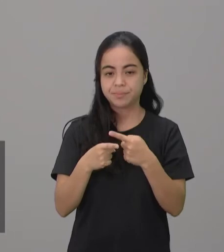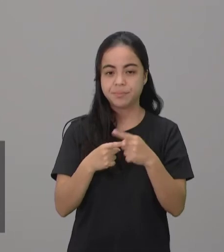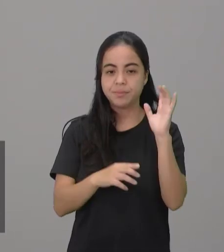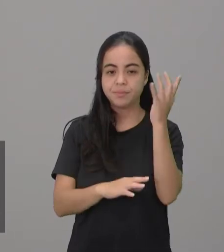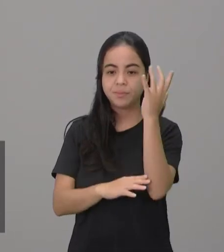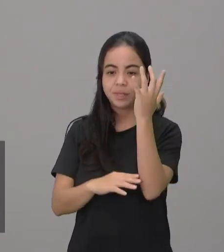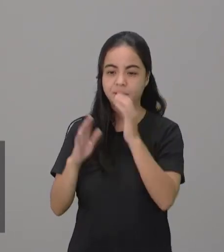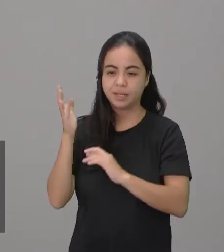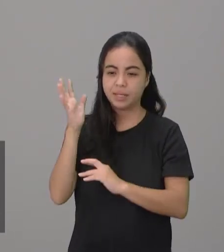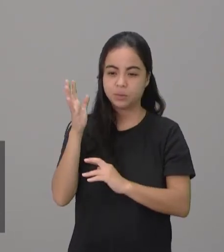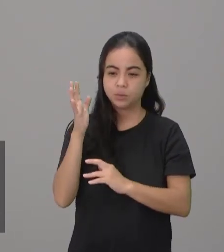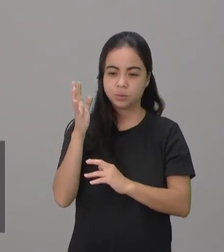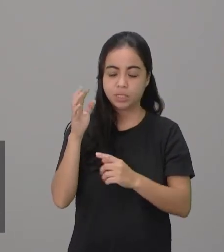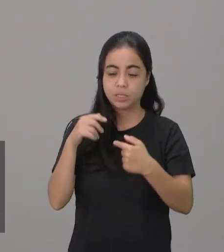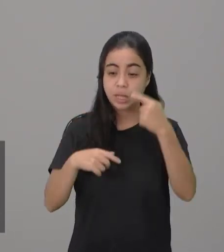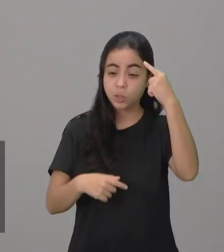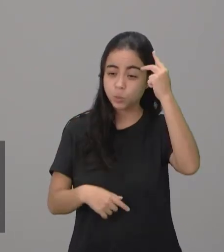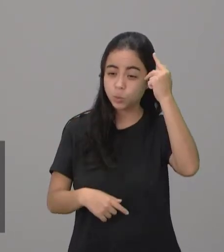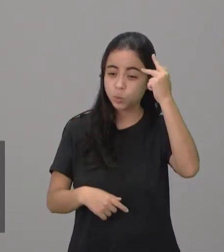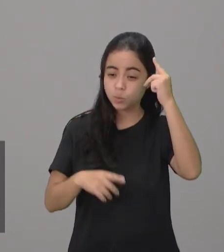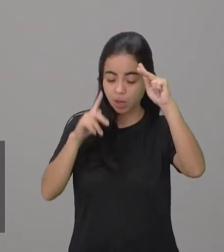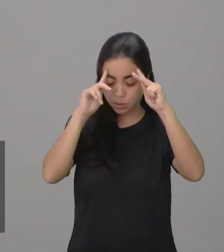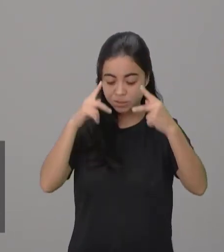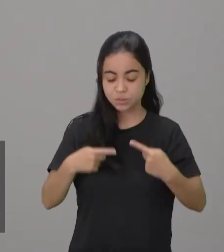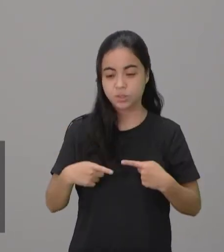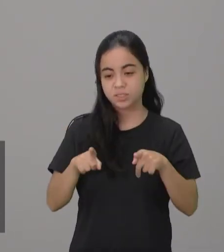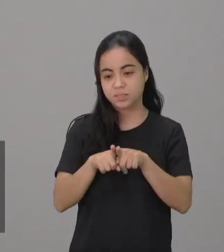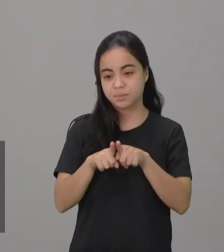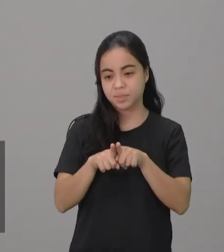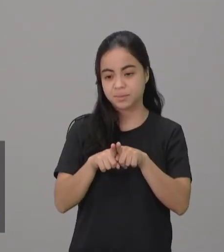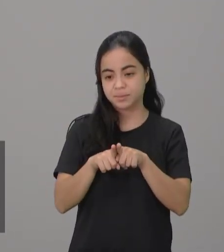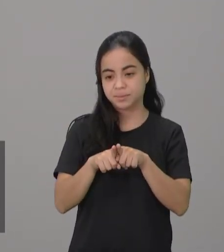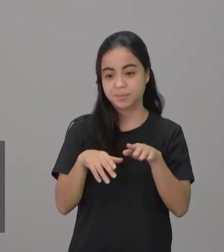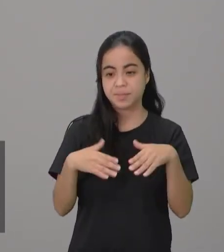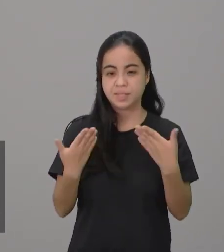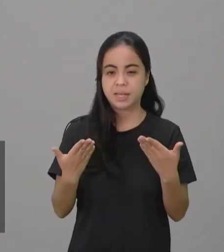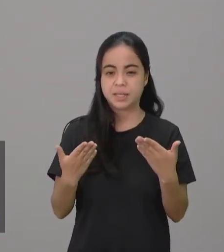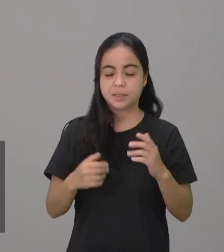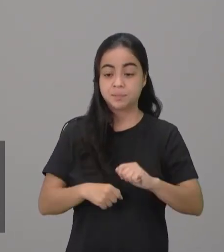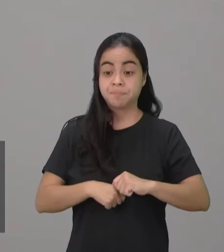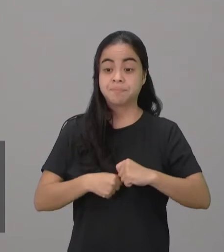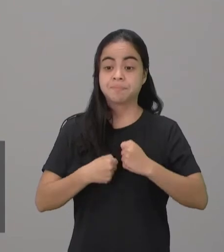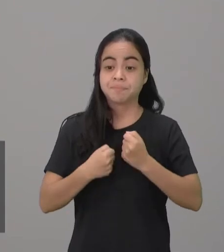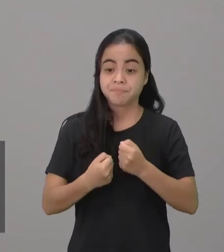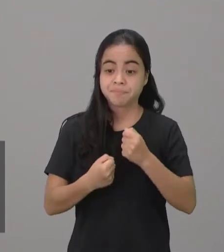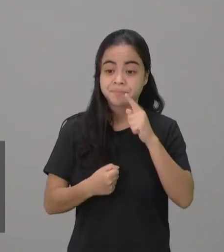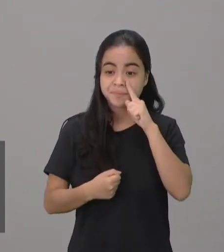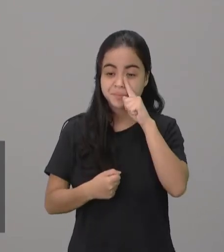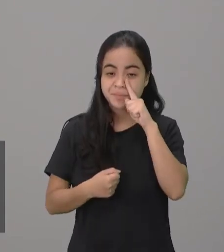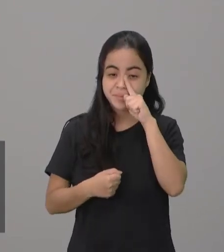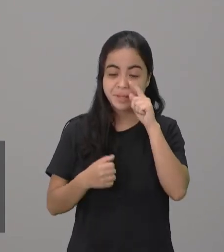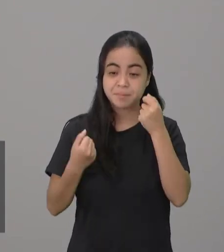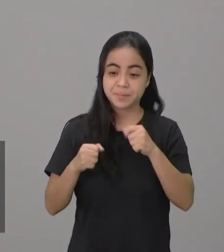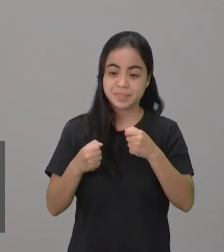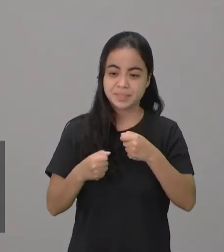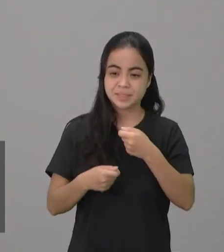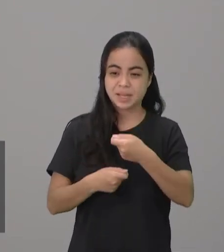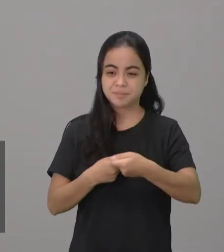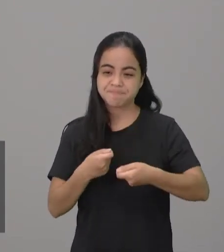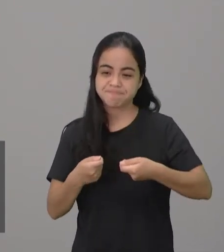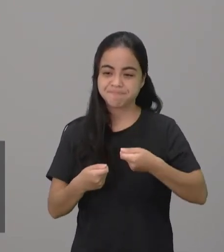natureza constitui a nós mesmos, né? Então, será que para nós vencermos os perigos da natureza nós temos que nos